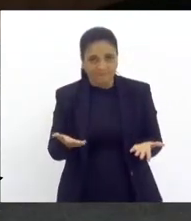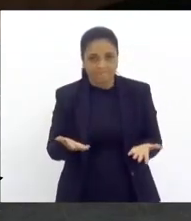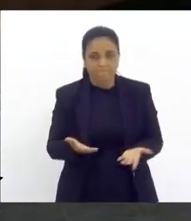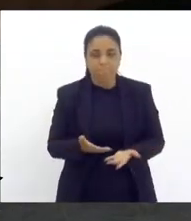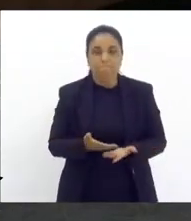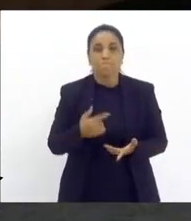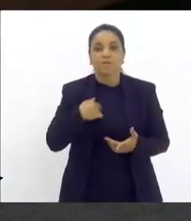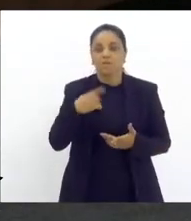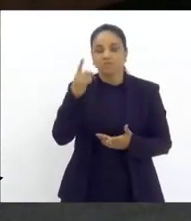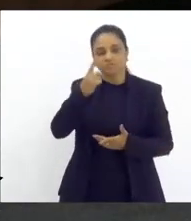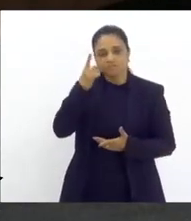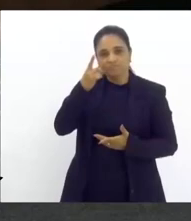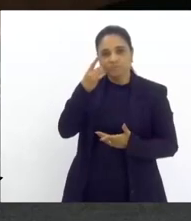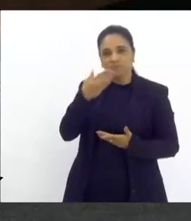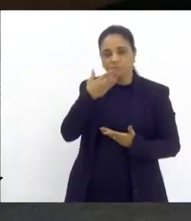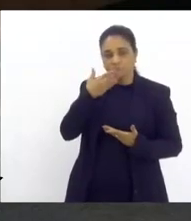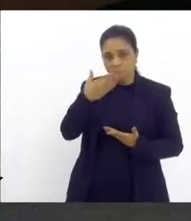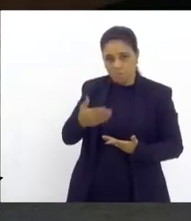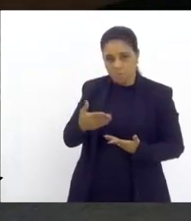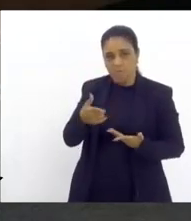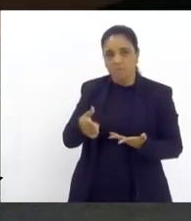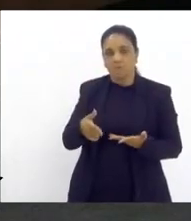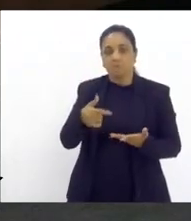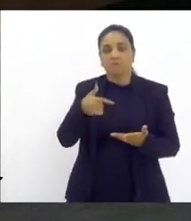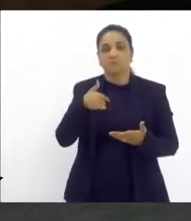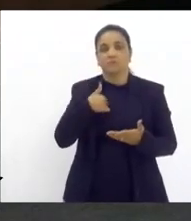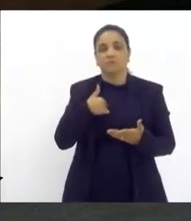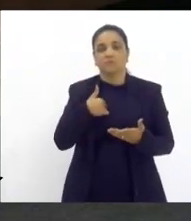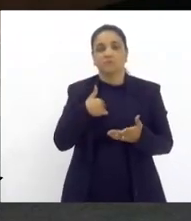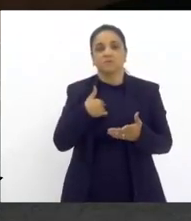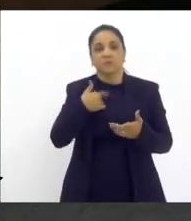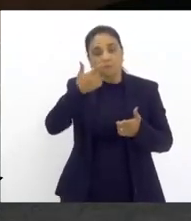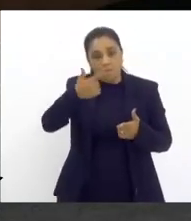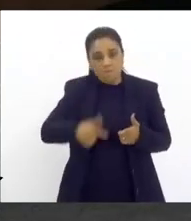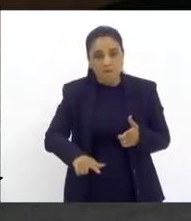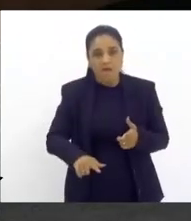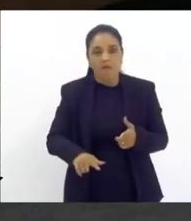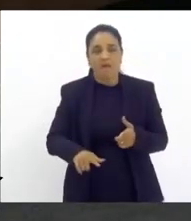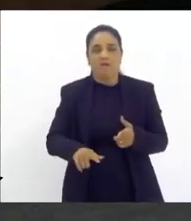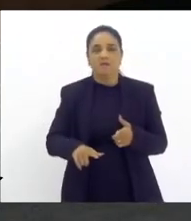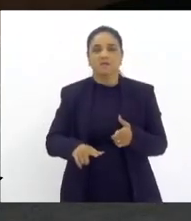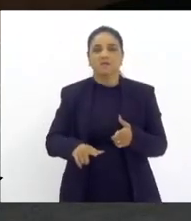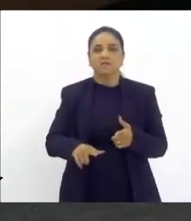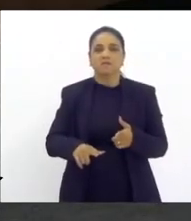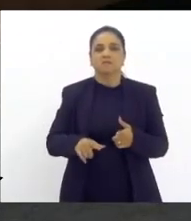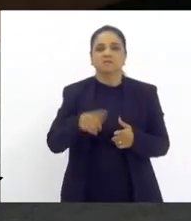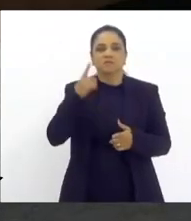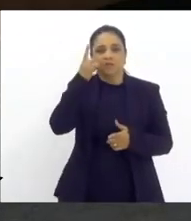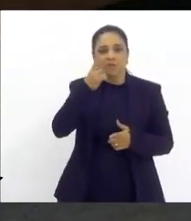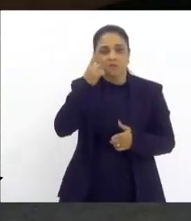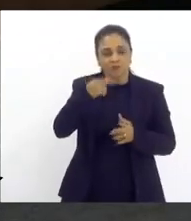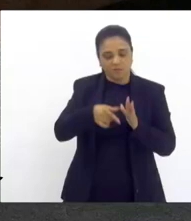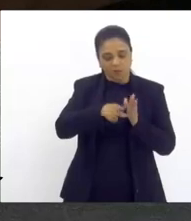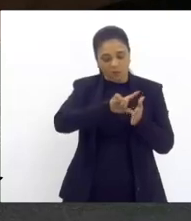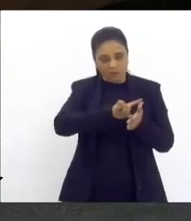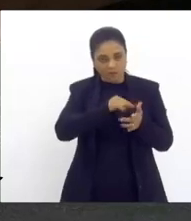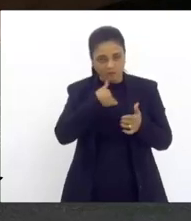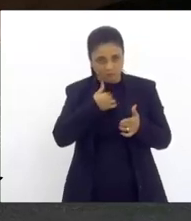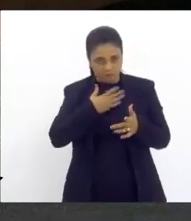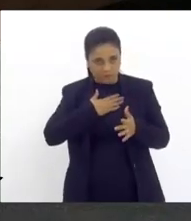se me permite um breve Uma Breve questão mais uma vez Deputado que me antecede